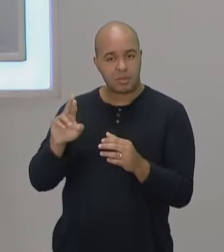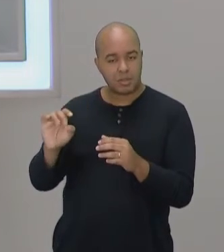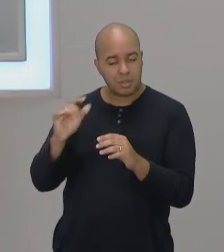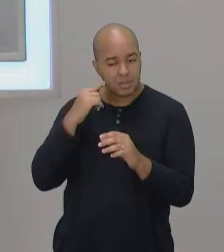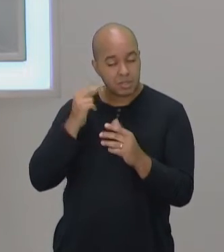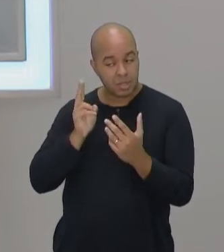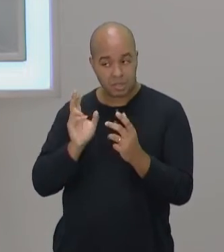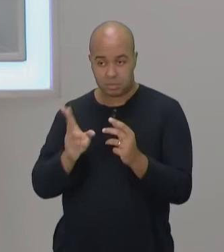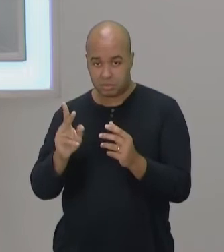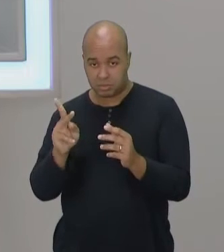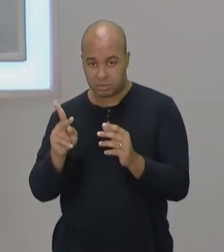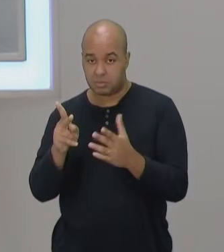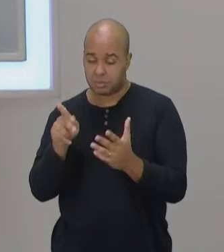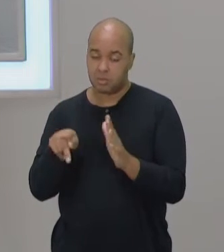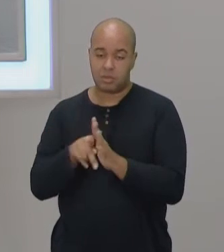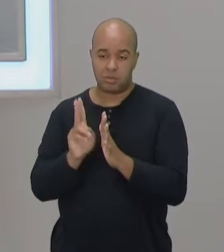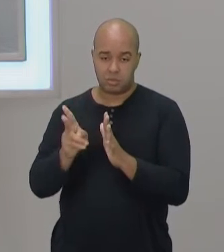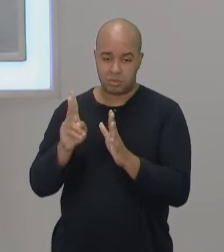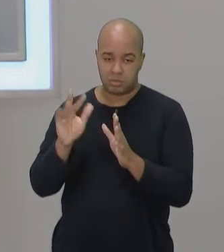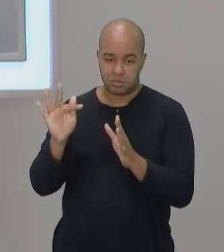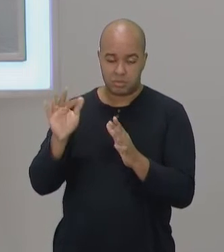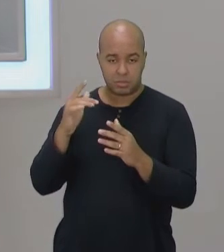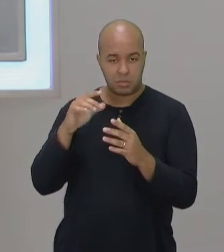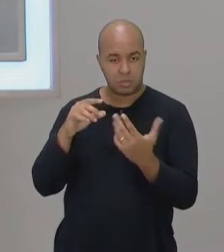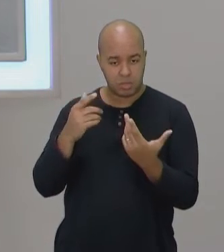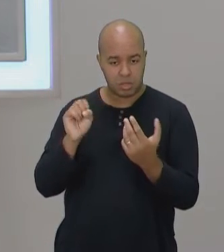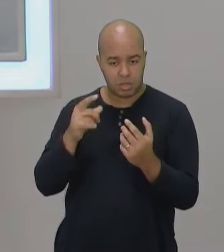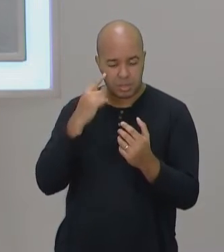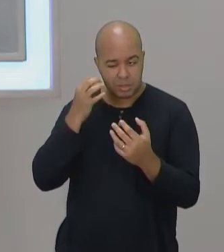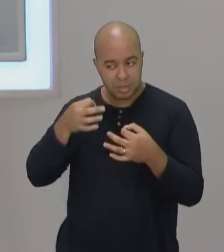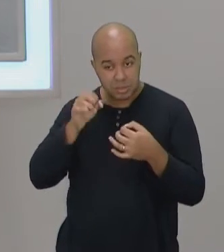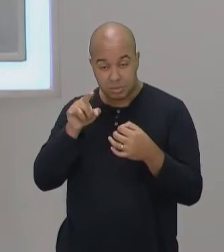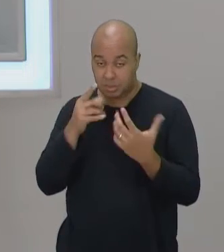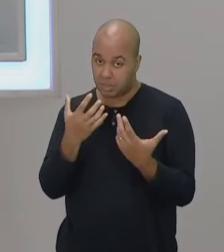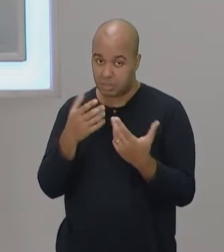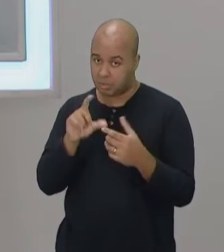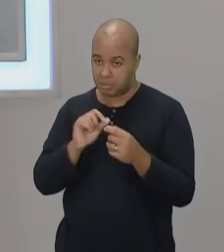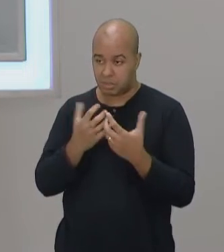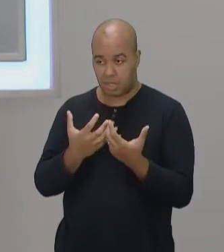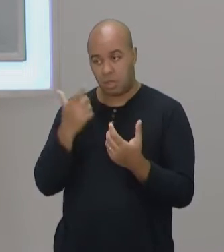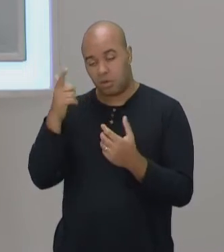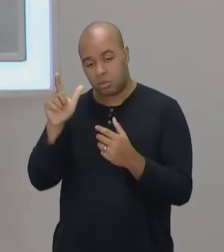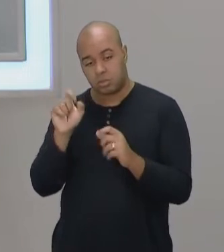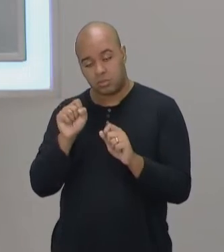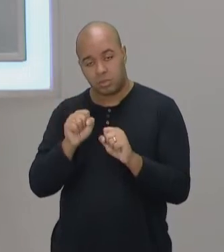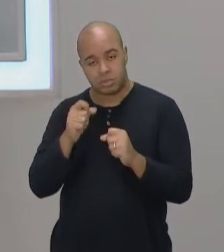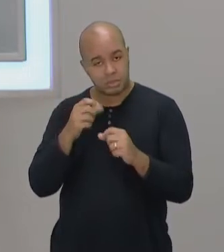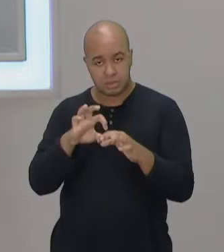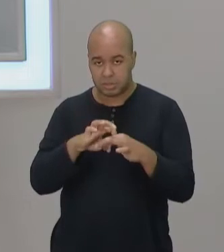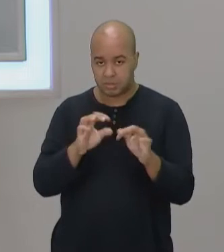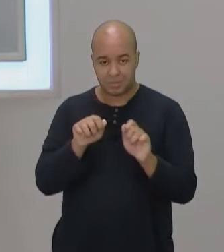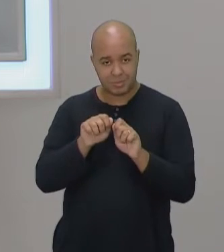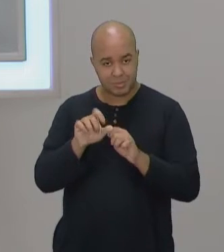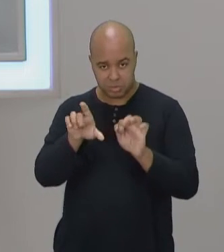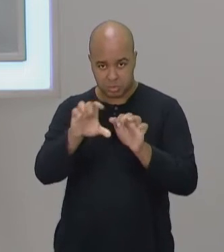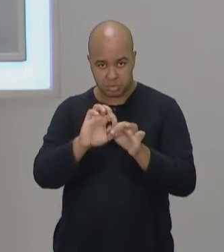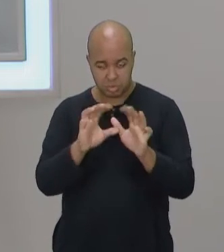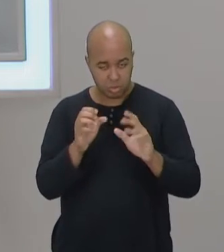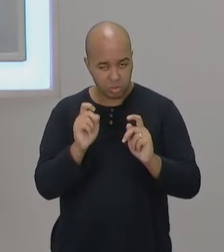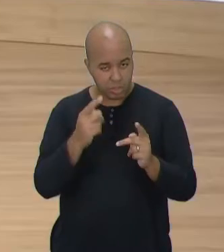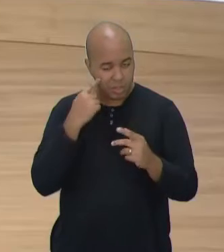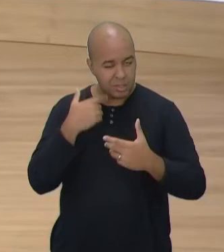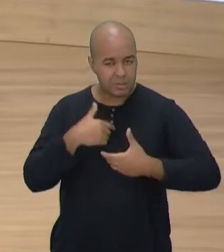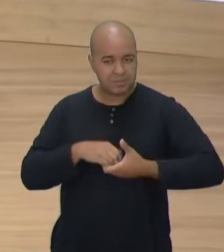continuar com ele, fica com ele, de boa, maravilha, certo? Se você não quiser outro, você também é livre para fazer a sua escolha.